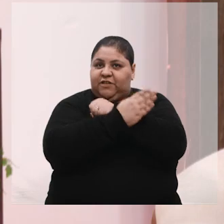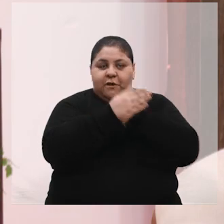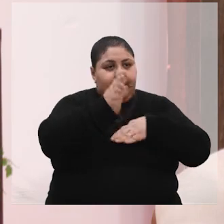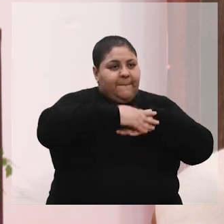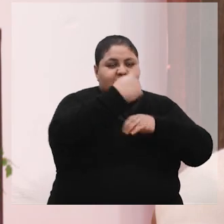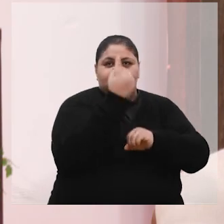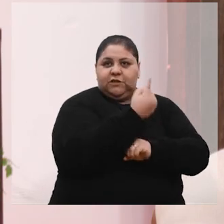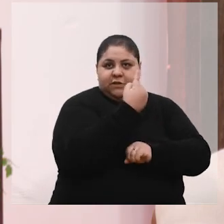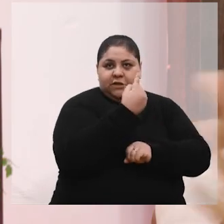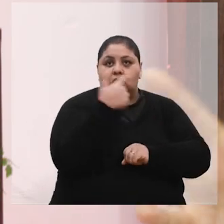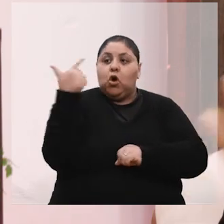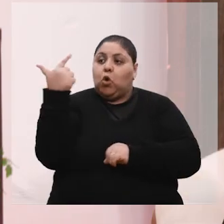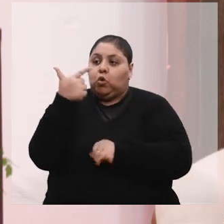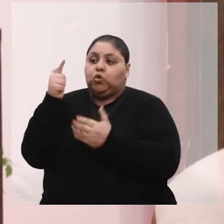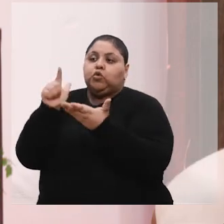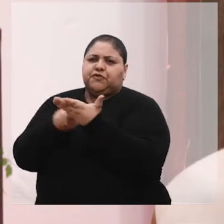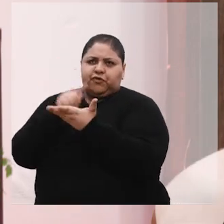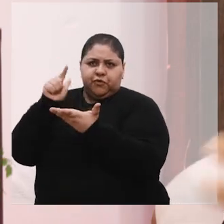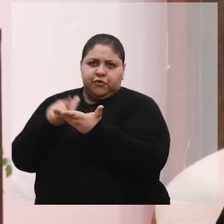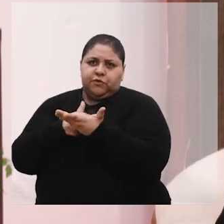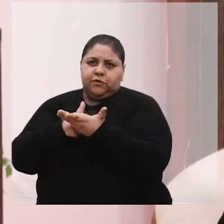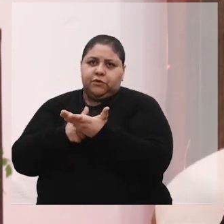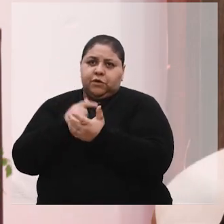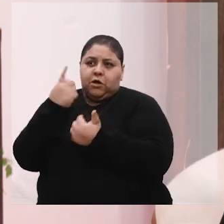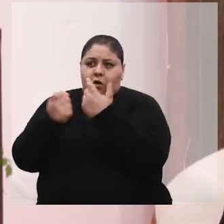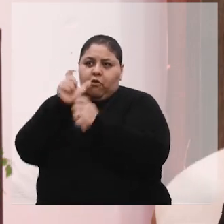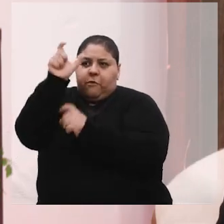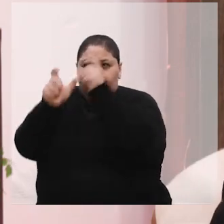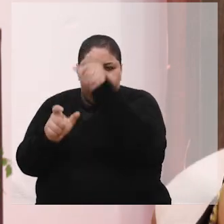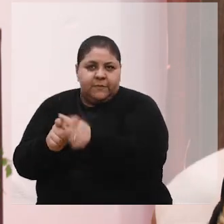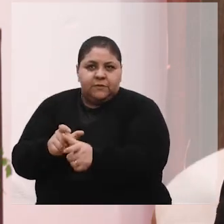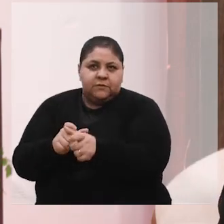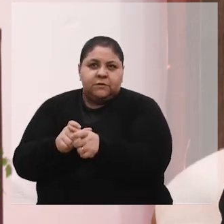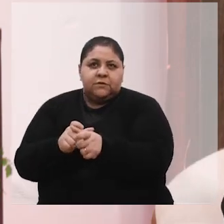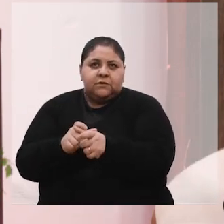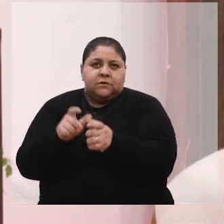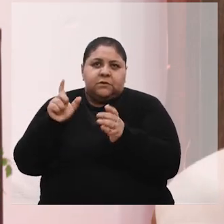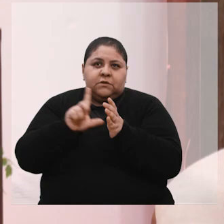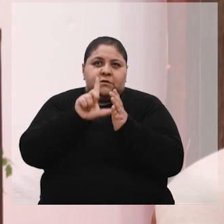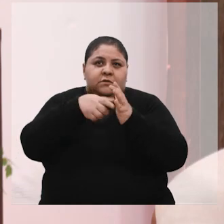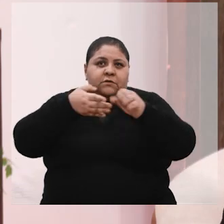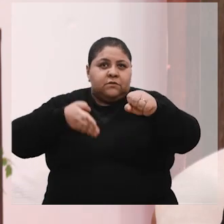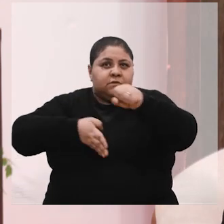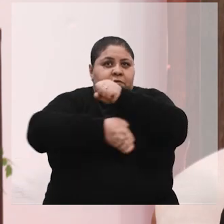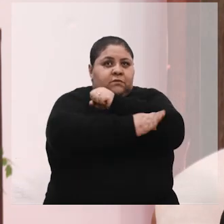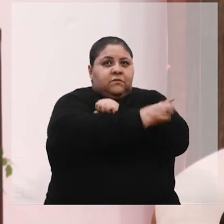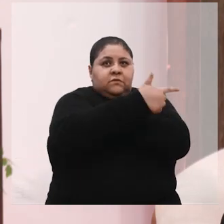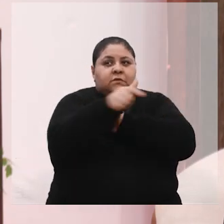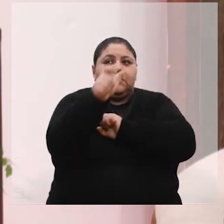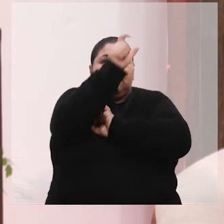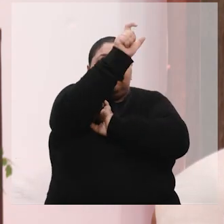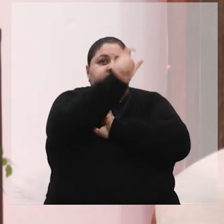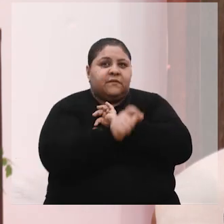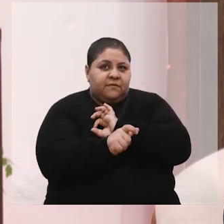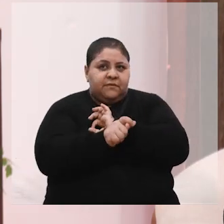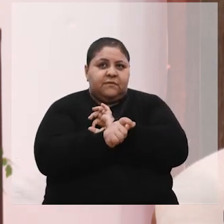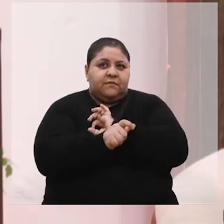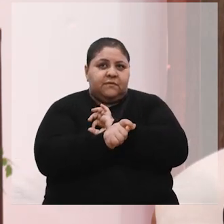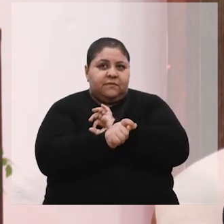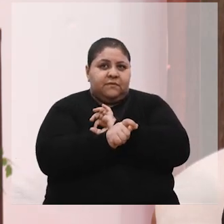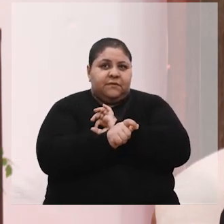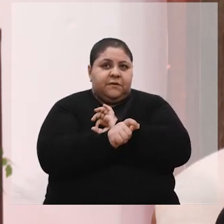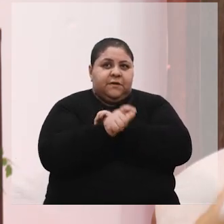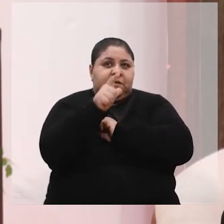O segundo livro ainda é com algumas pessoas que eu encontrei, mas depois eu estou viajando com outras pessoas, então não tem tempo para parar e escrever no diário,